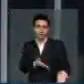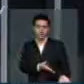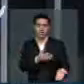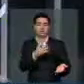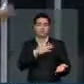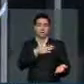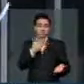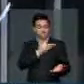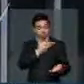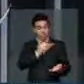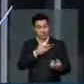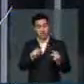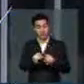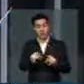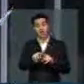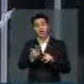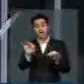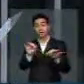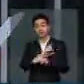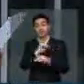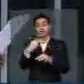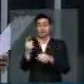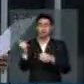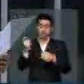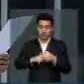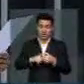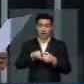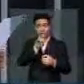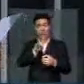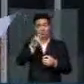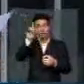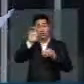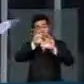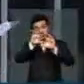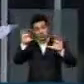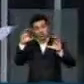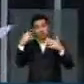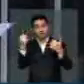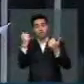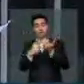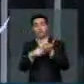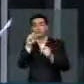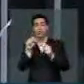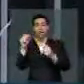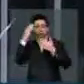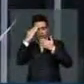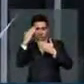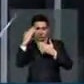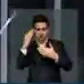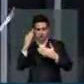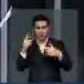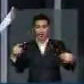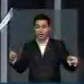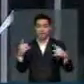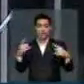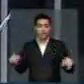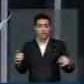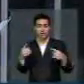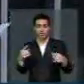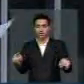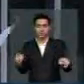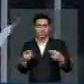companheiros também vão voltar e a Deus do céu Vamos agradecer a música nunca foi